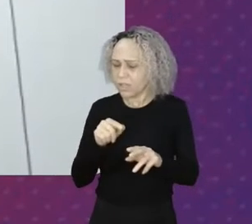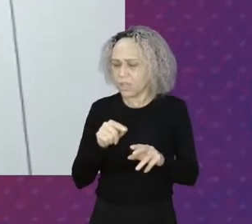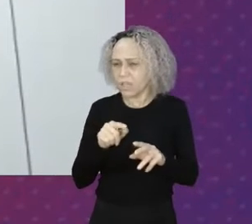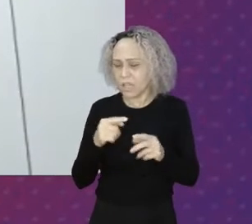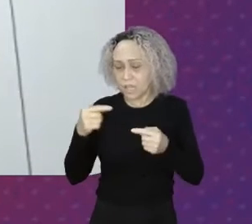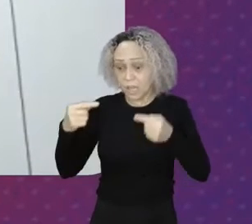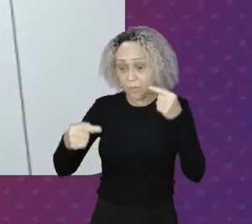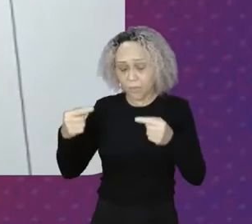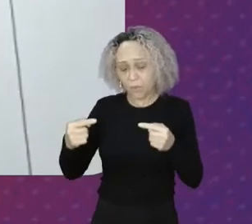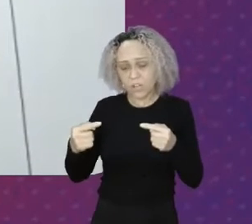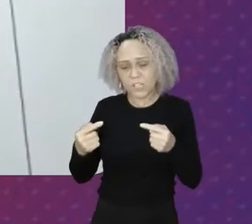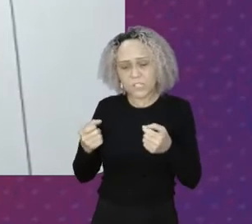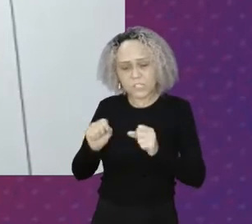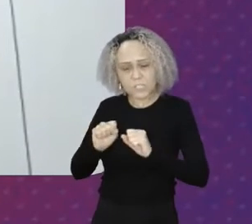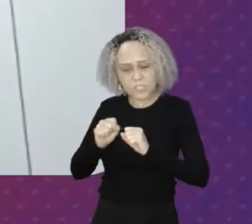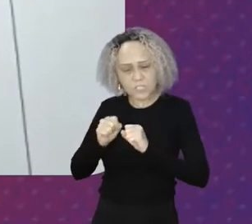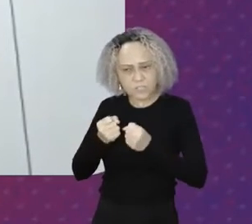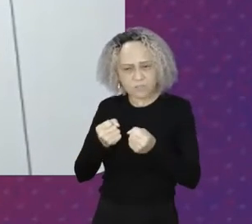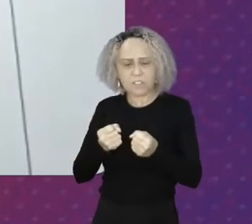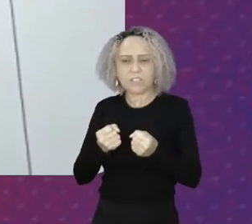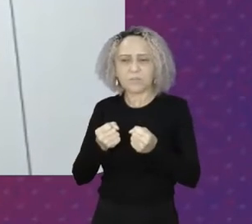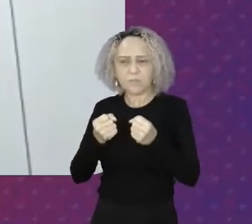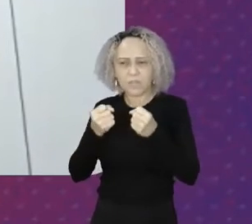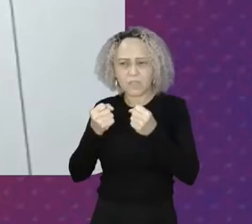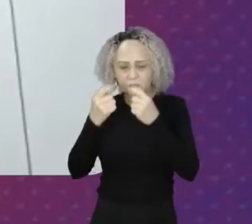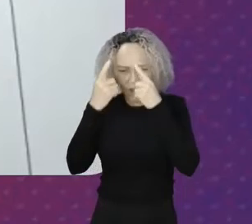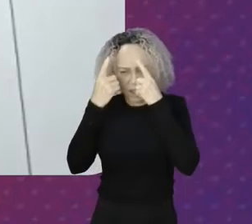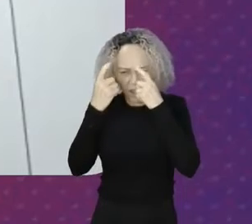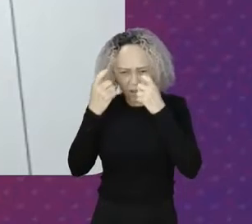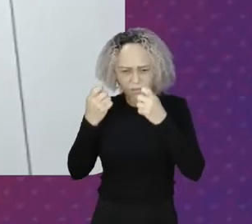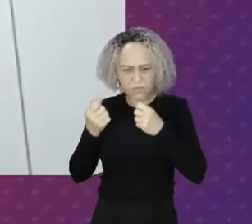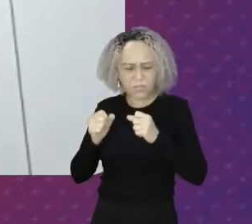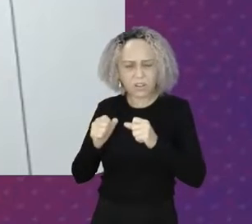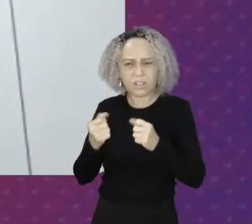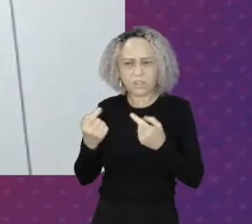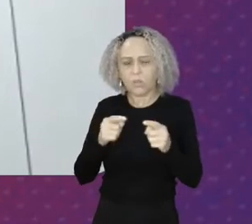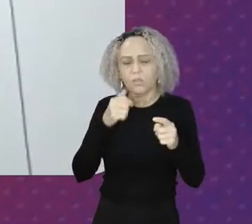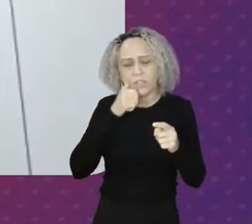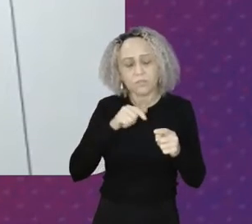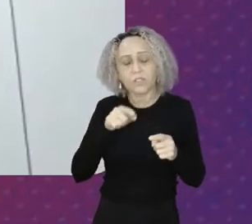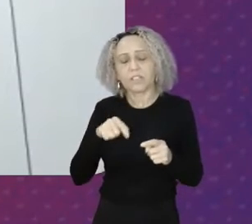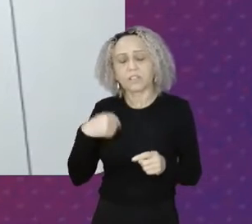histórico para garantir, para contribuir, né, para que as mulheres